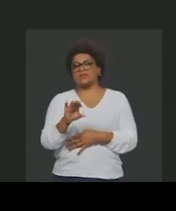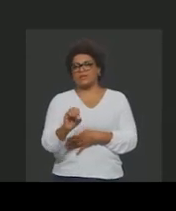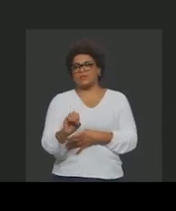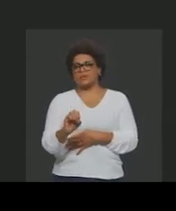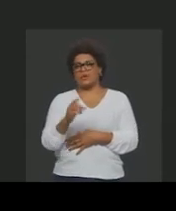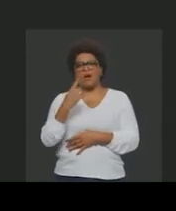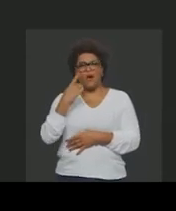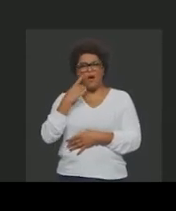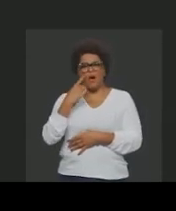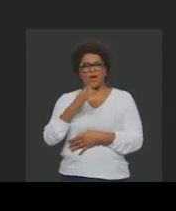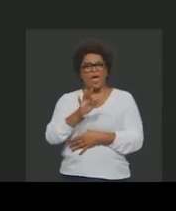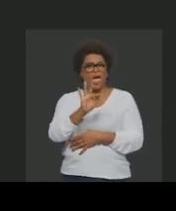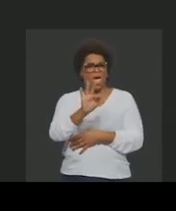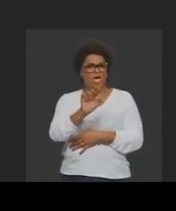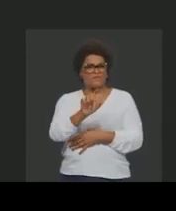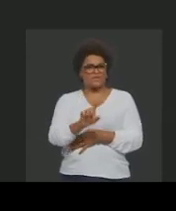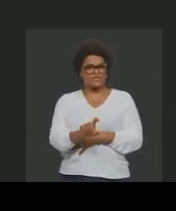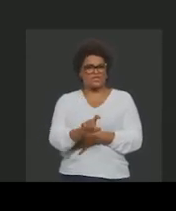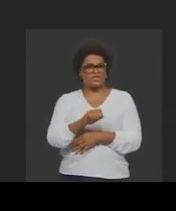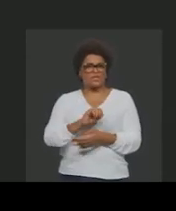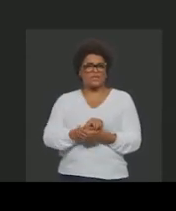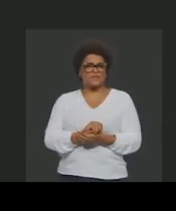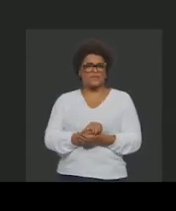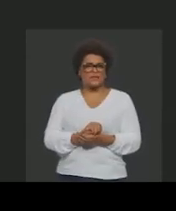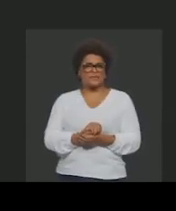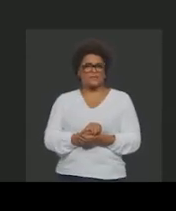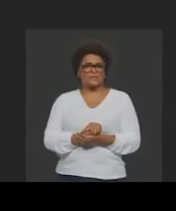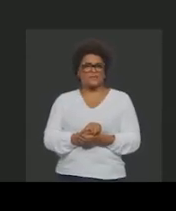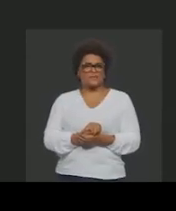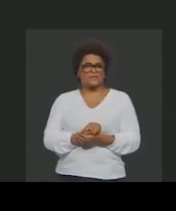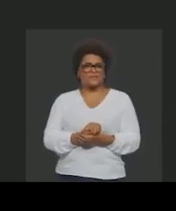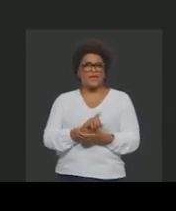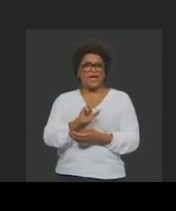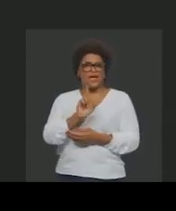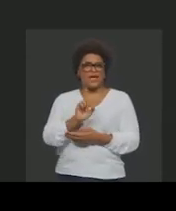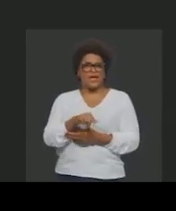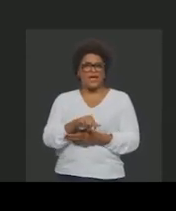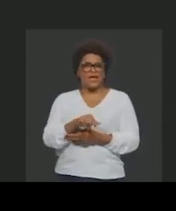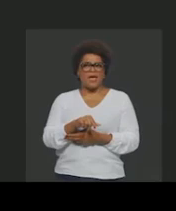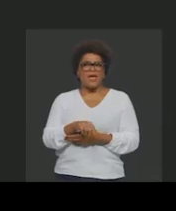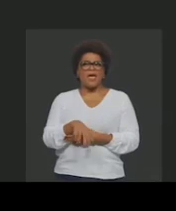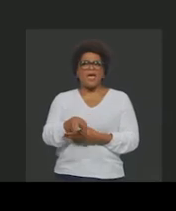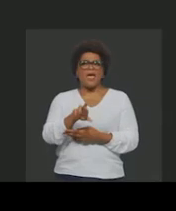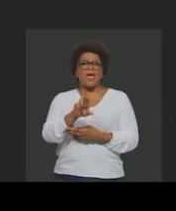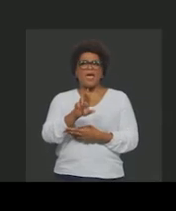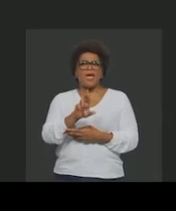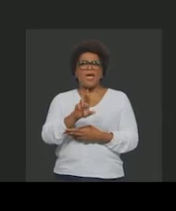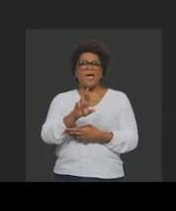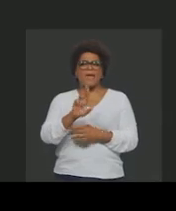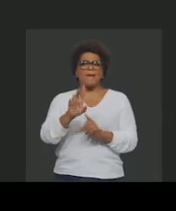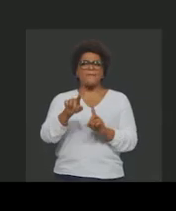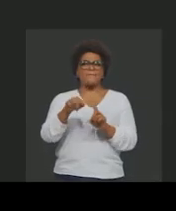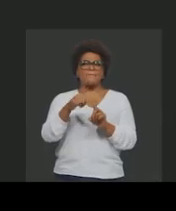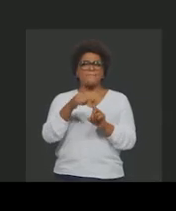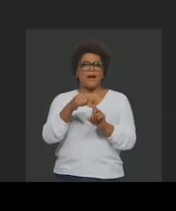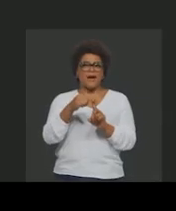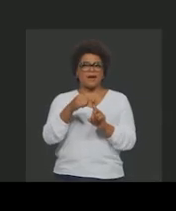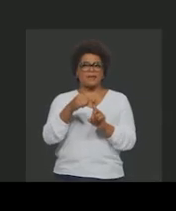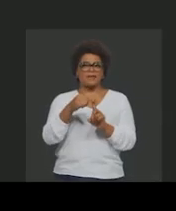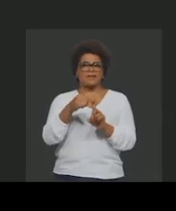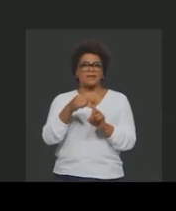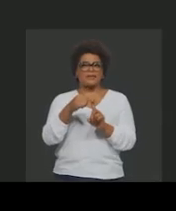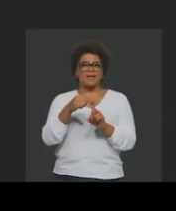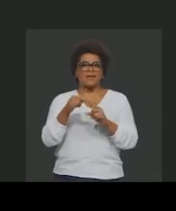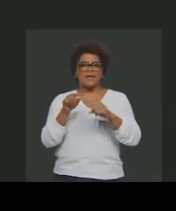nomenclatura. R mais θr, o que significa isso? Esse da esquerda é sempre o